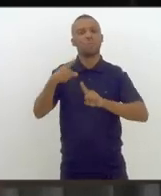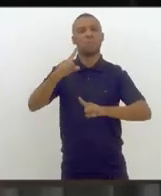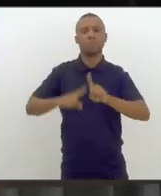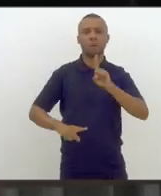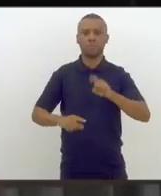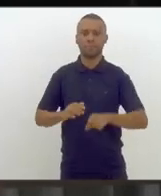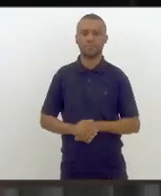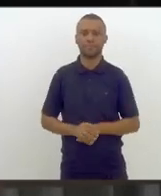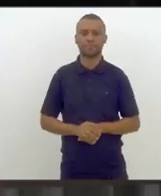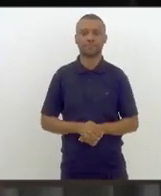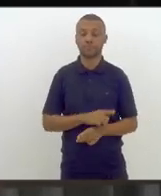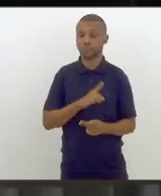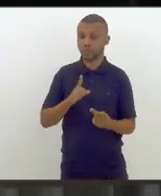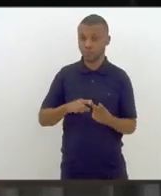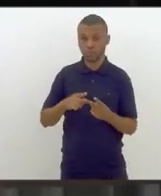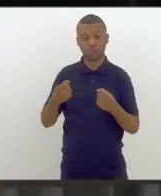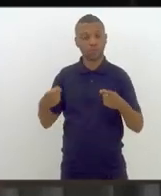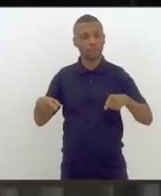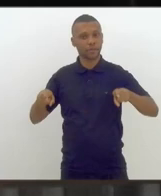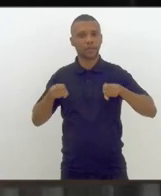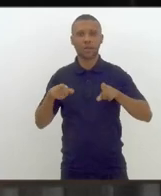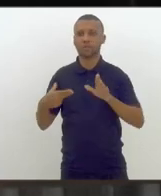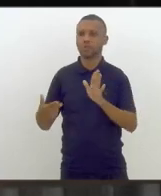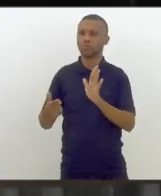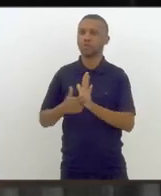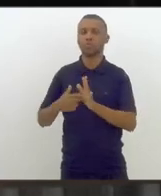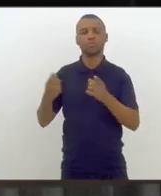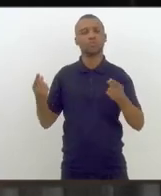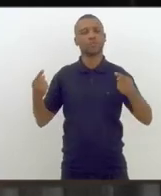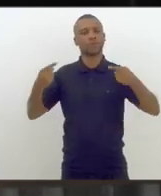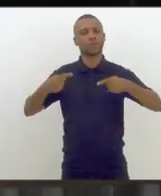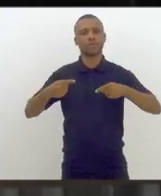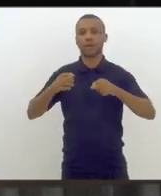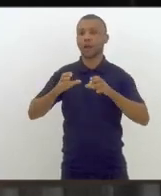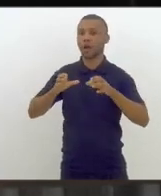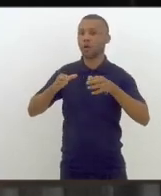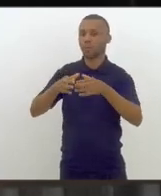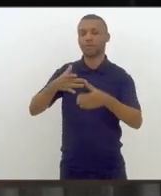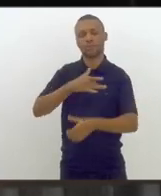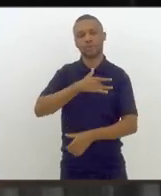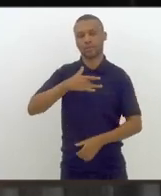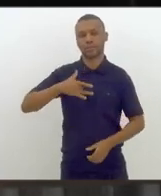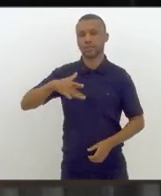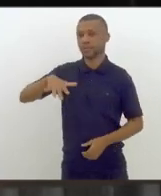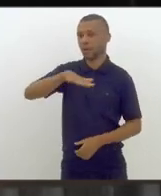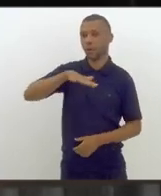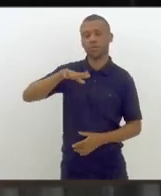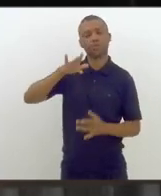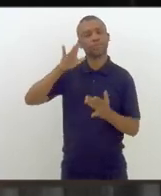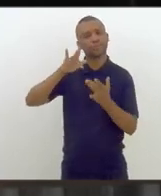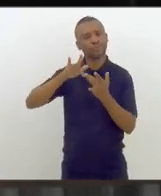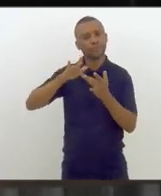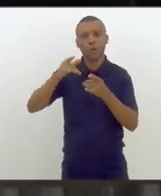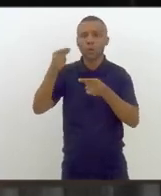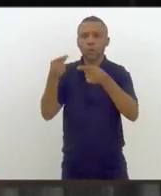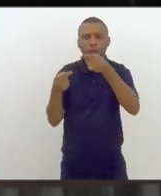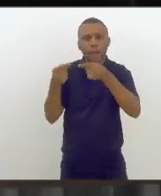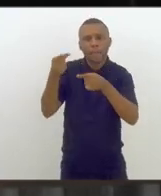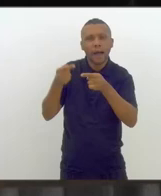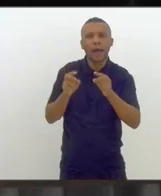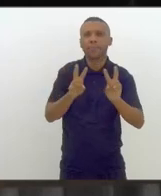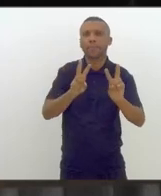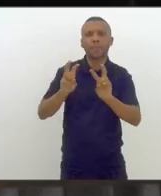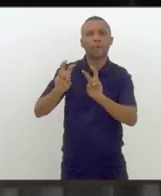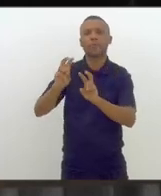no meu segundo mandato, assumi como um grande desafio à Comissão de Saúde, me aproximei dos debates do